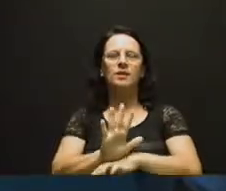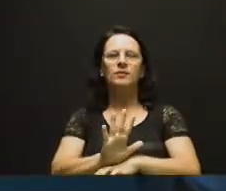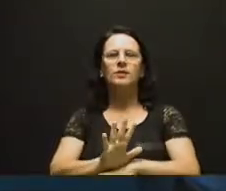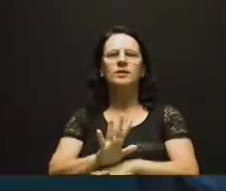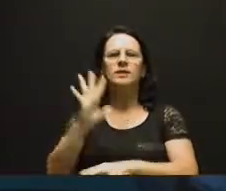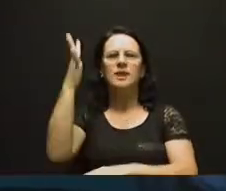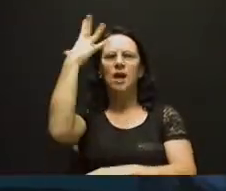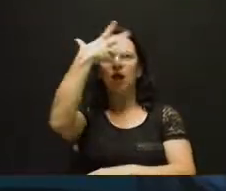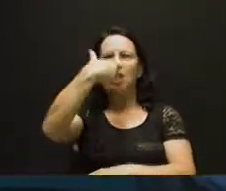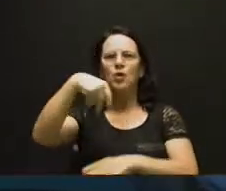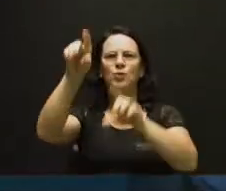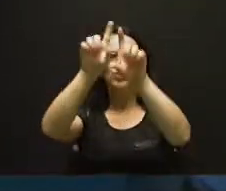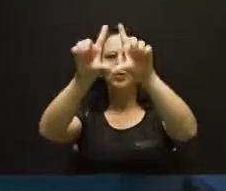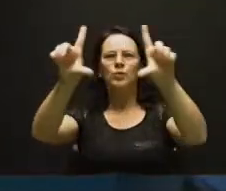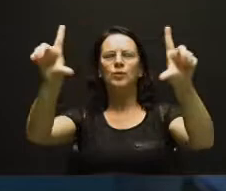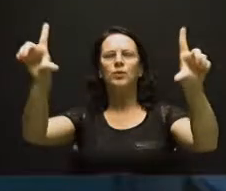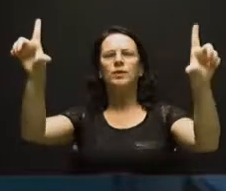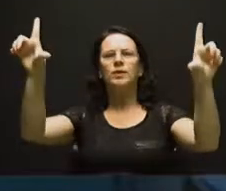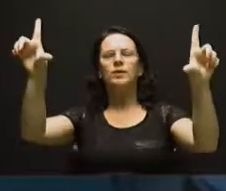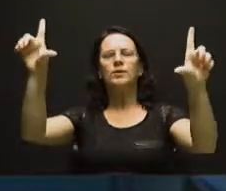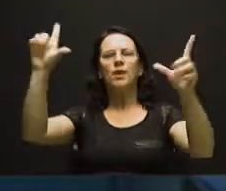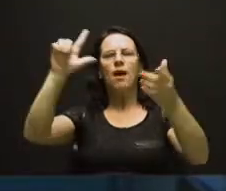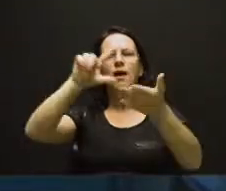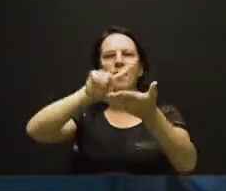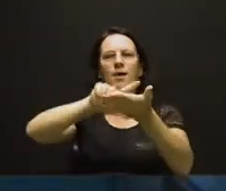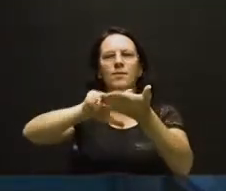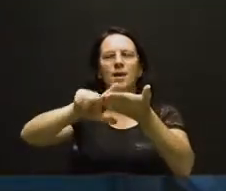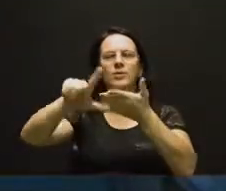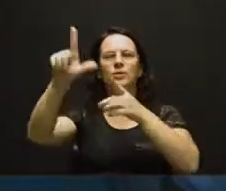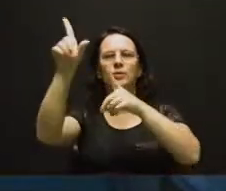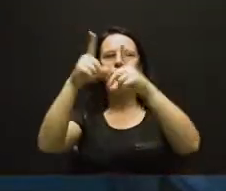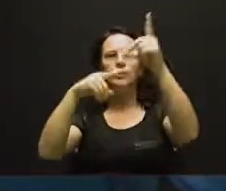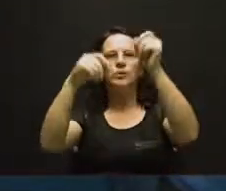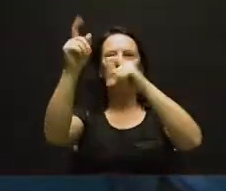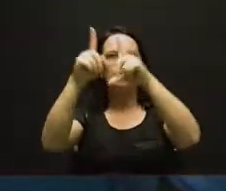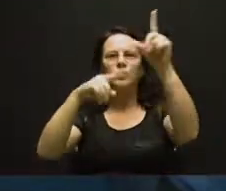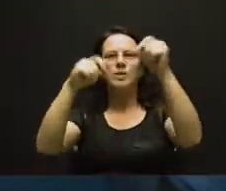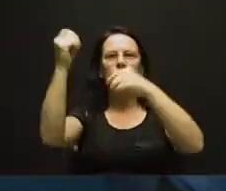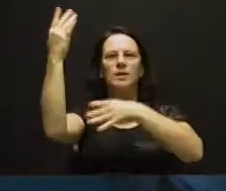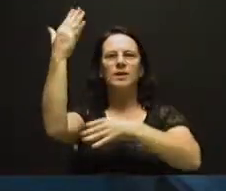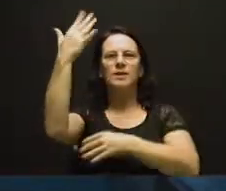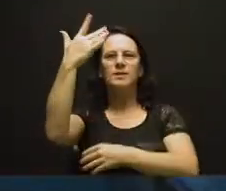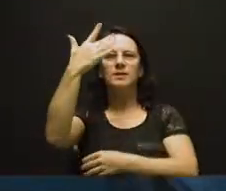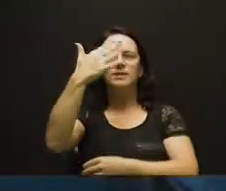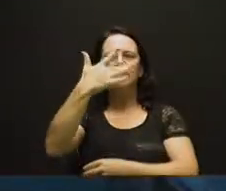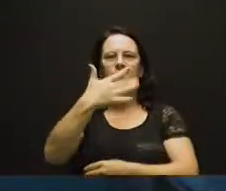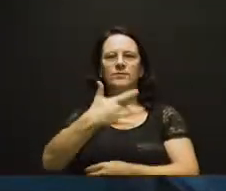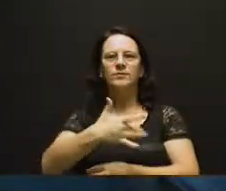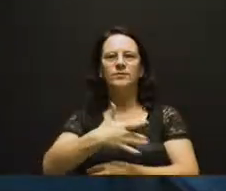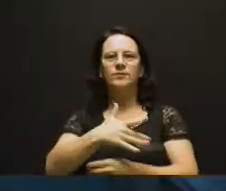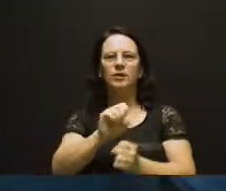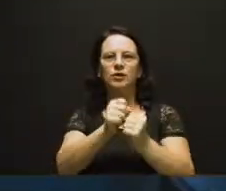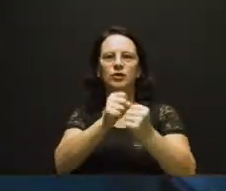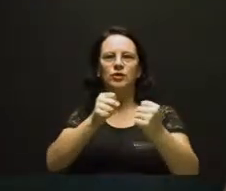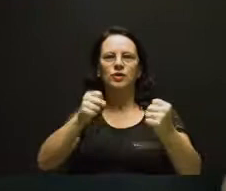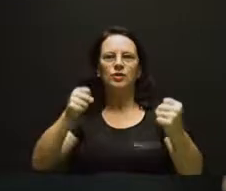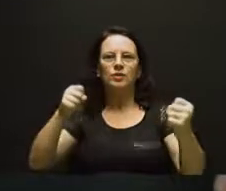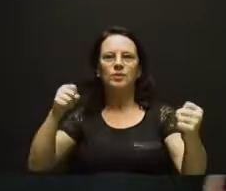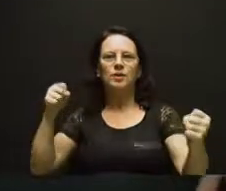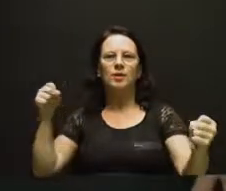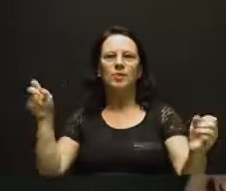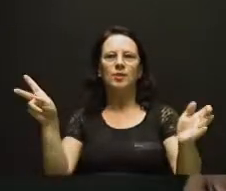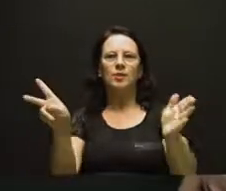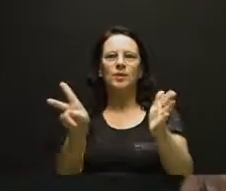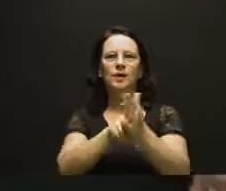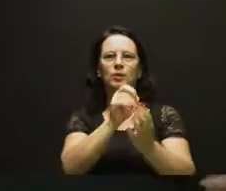teu famoso céu fez o que ele vai ajudar 10 10 10 giga de